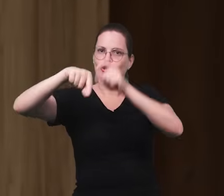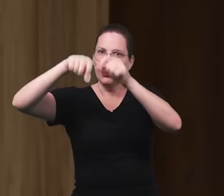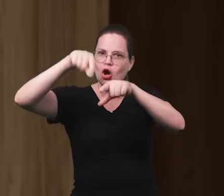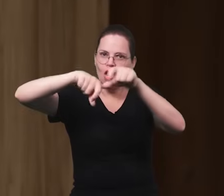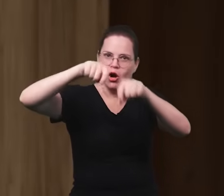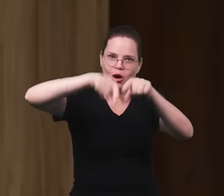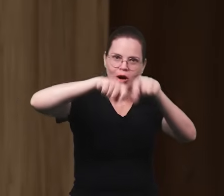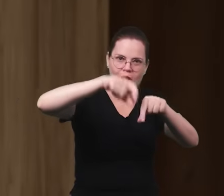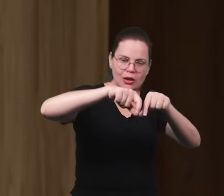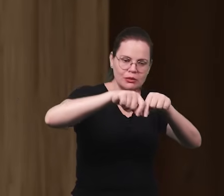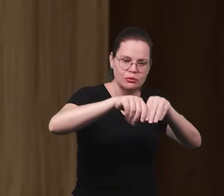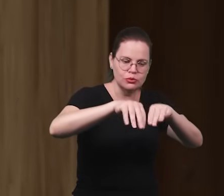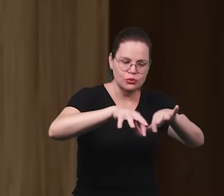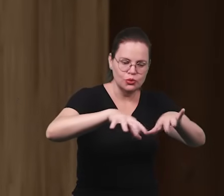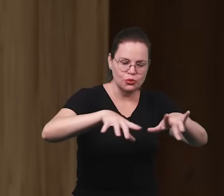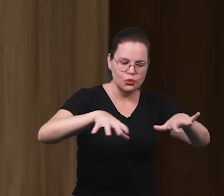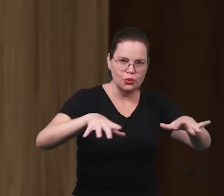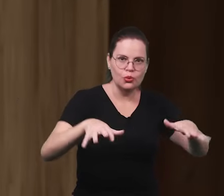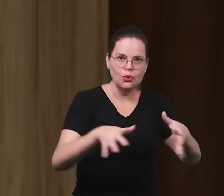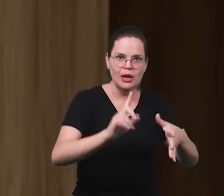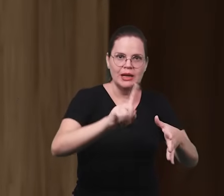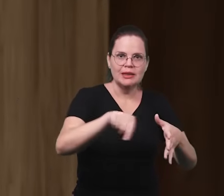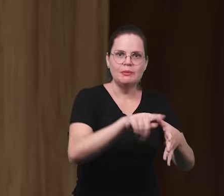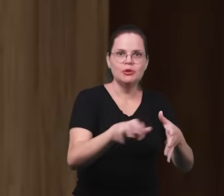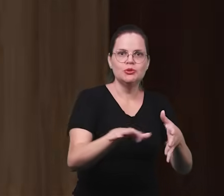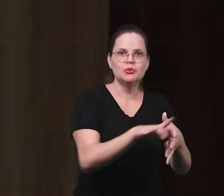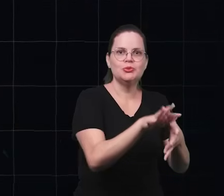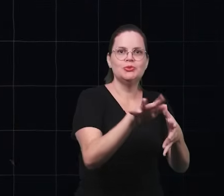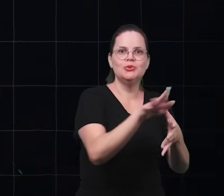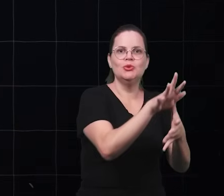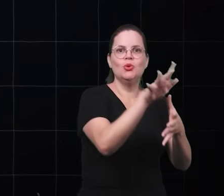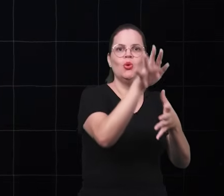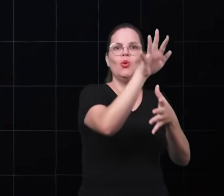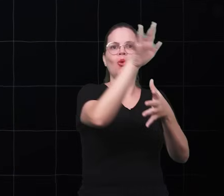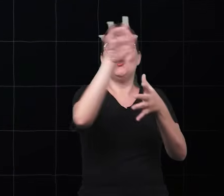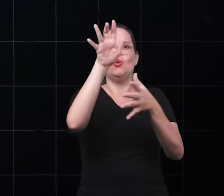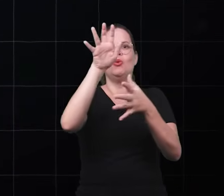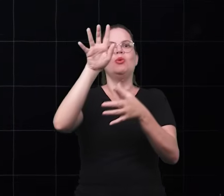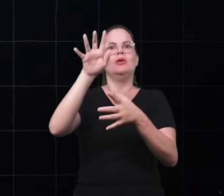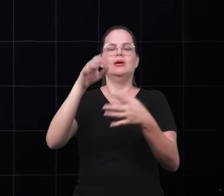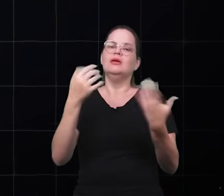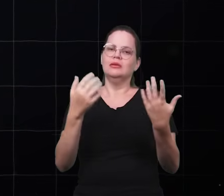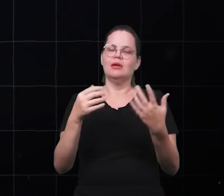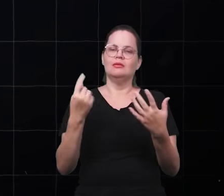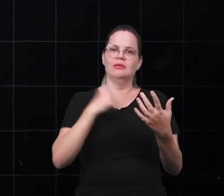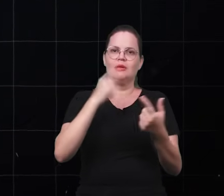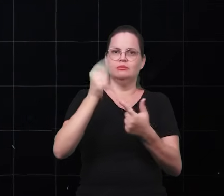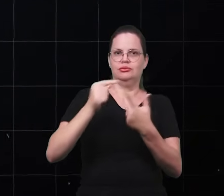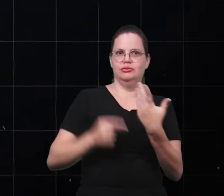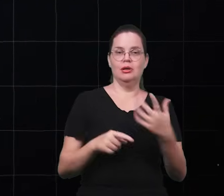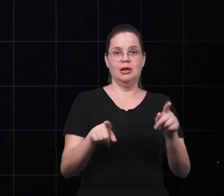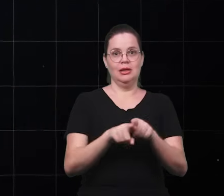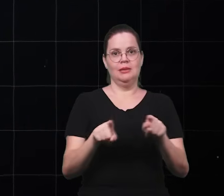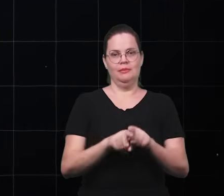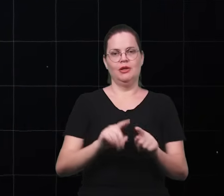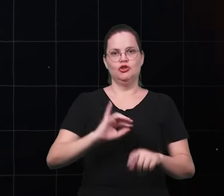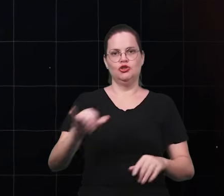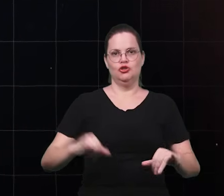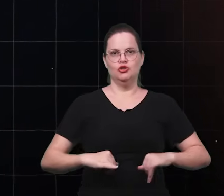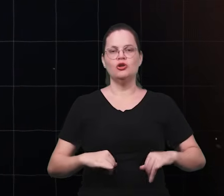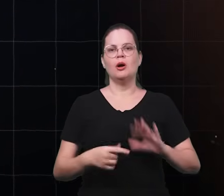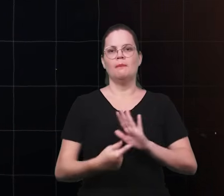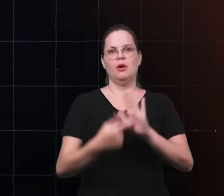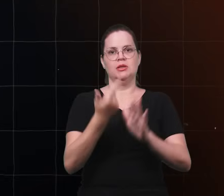gasoso. Tem aqui Jó 37:11, também com umidade carrega as grossas nuvens